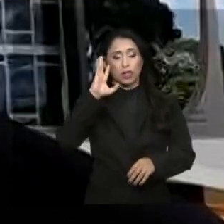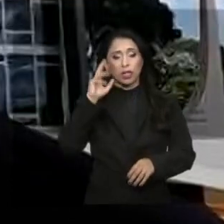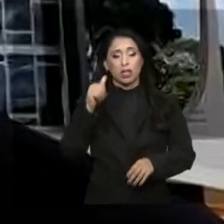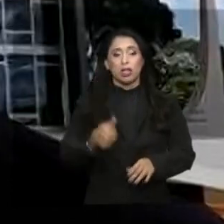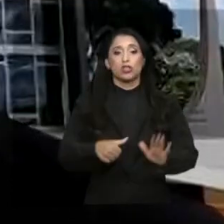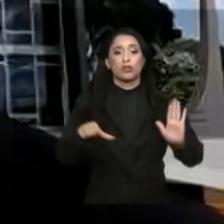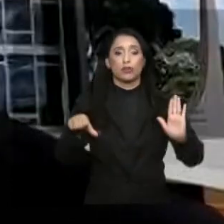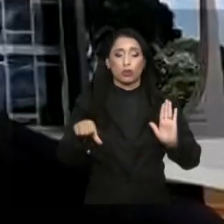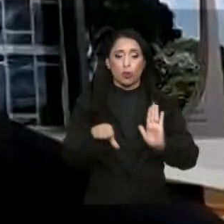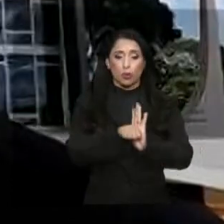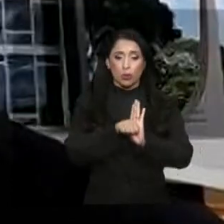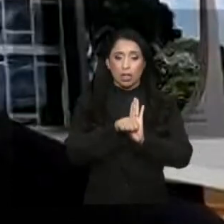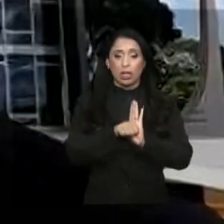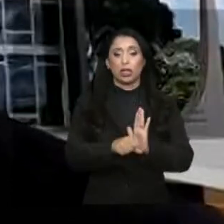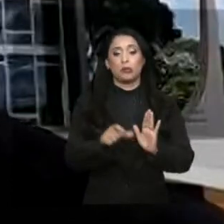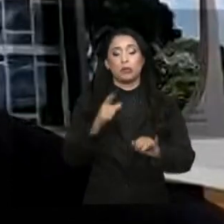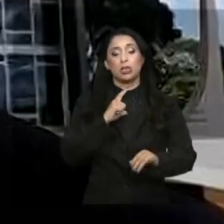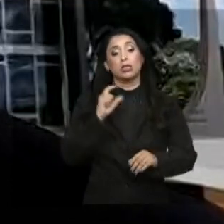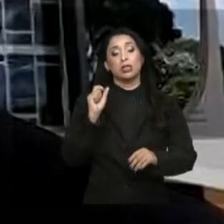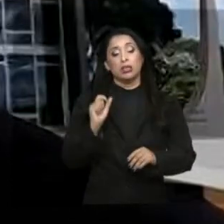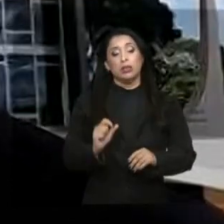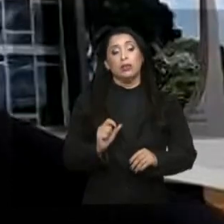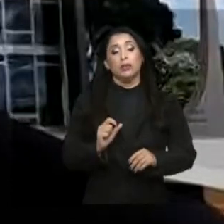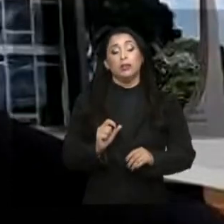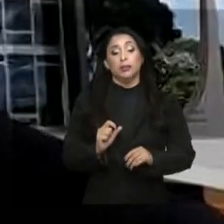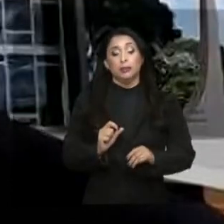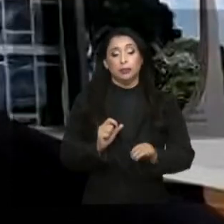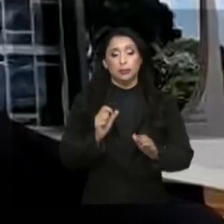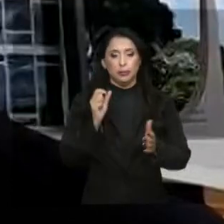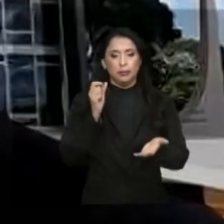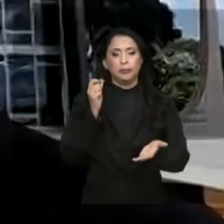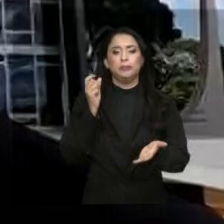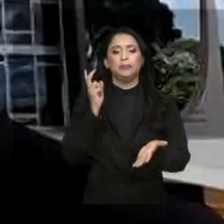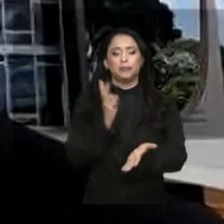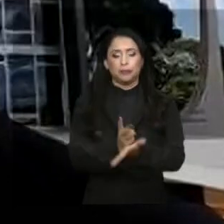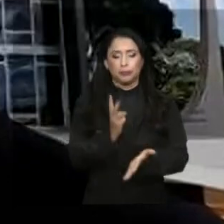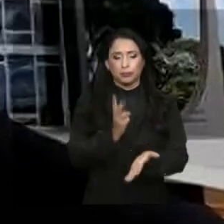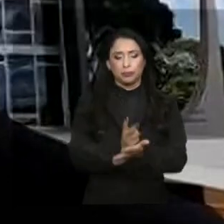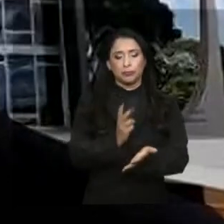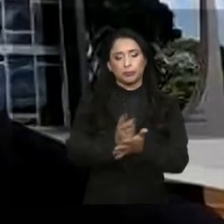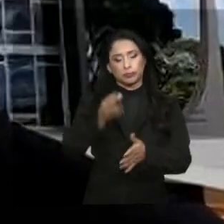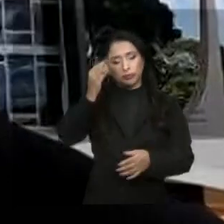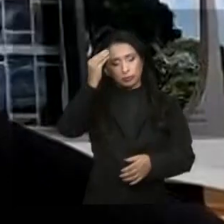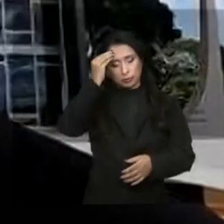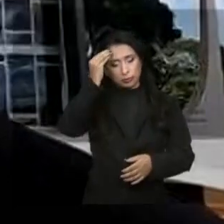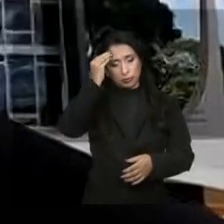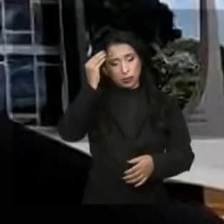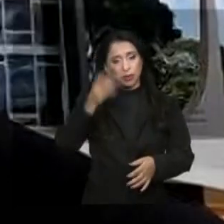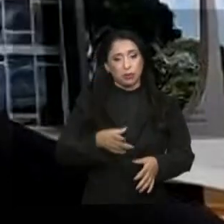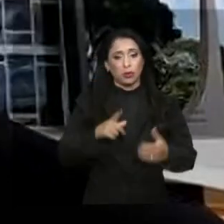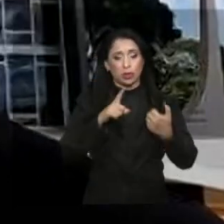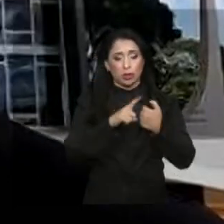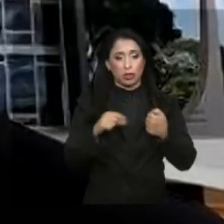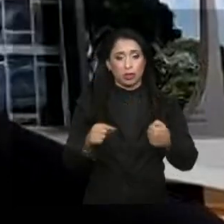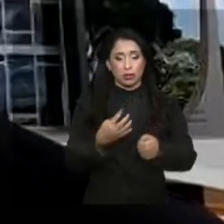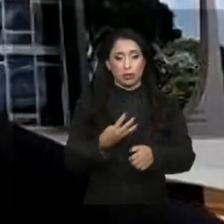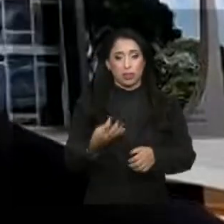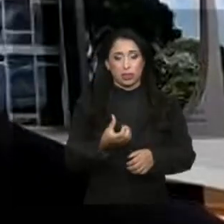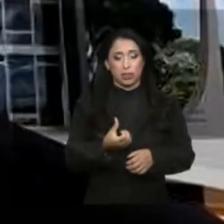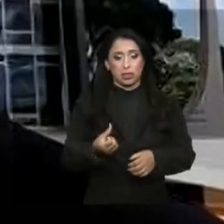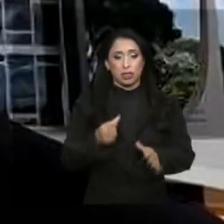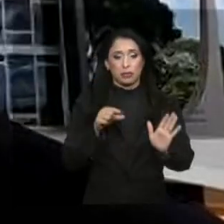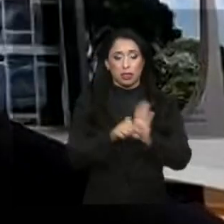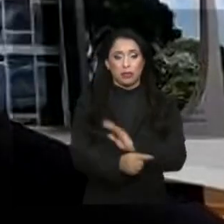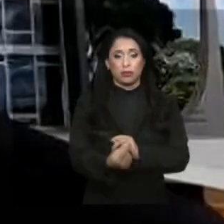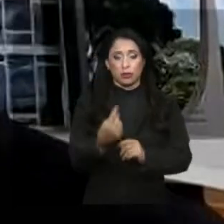natureza criminal, há de ser dada a mesma interpretação mais favorável ao extraditando, nos termos do artigo 46, parágrafo único,